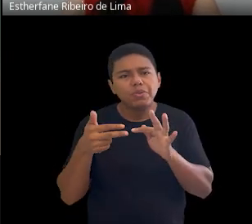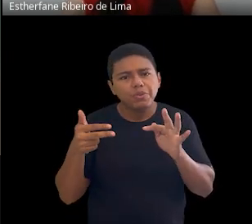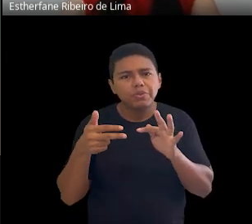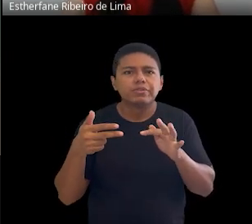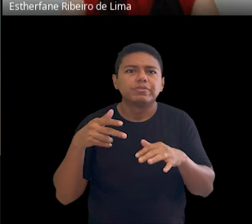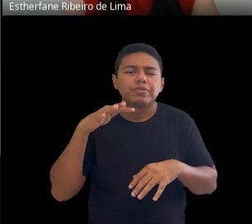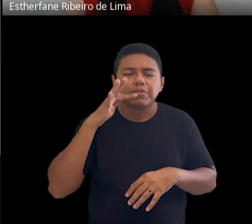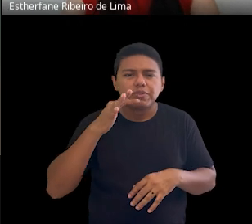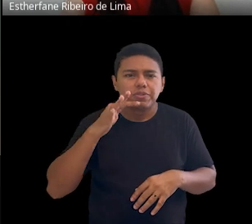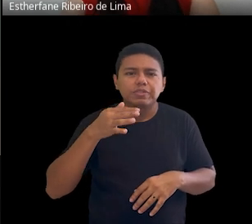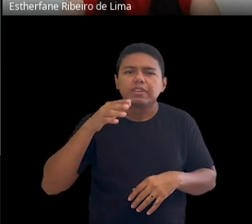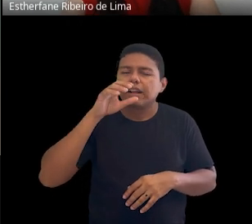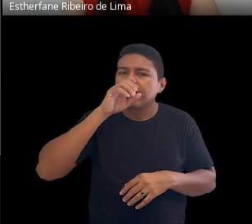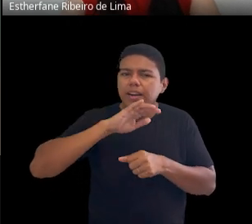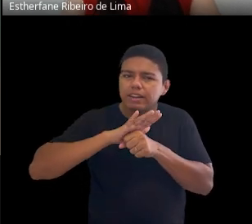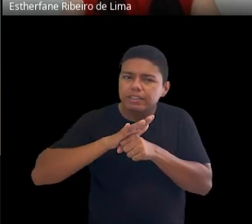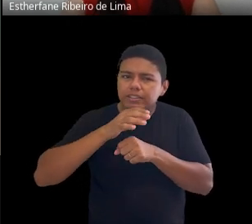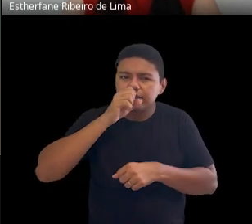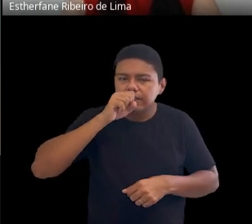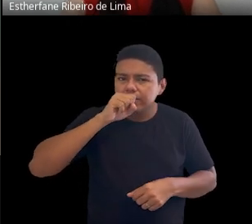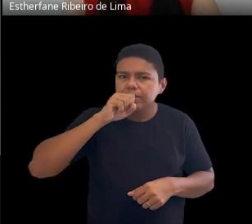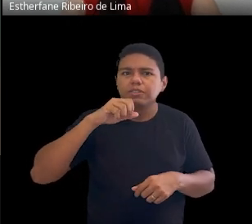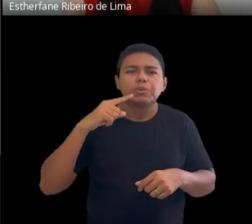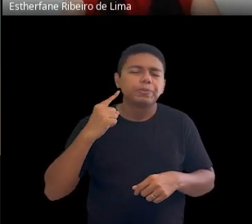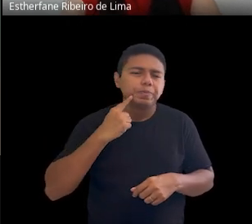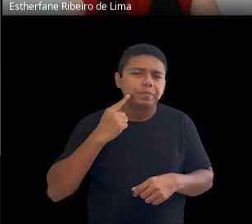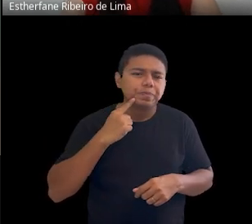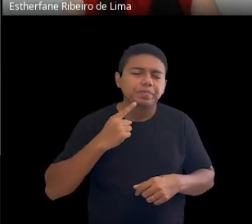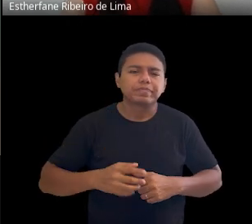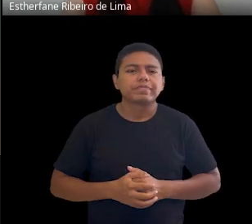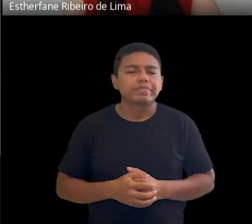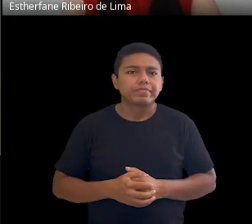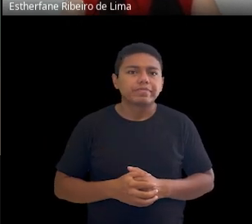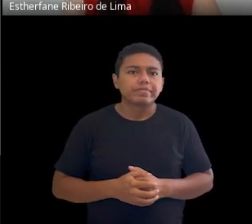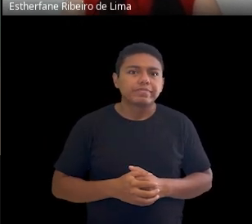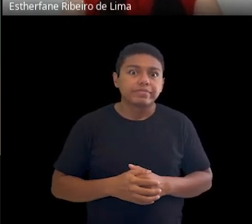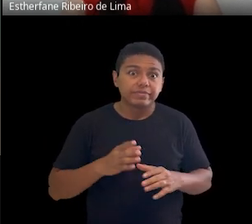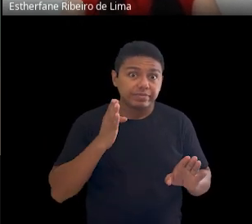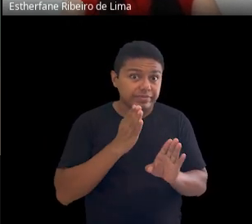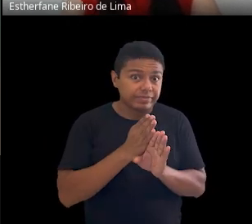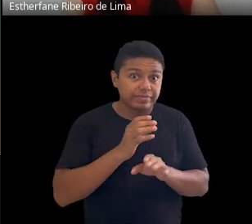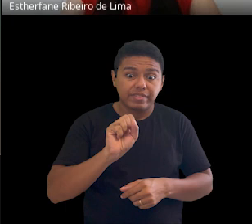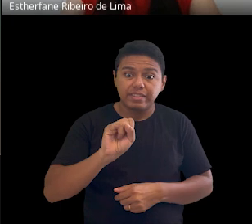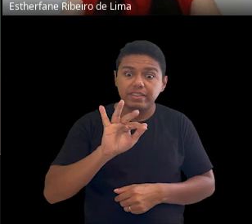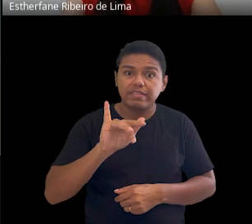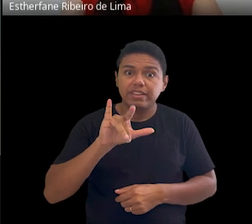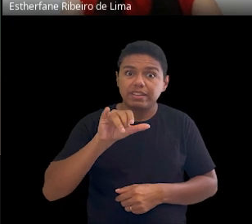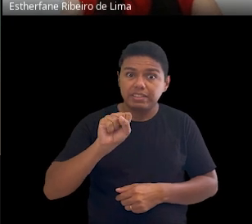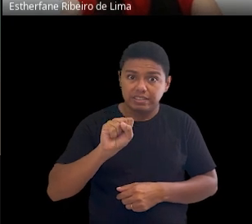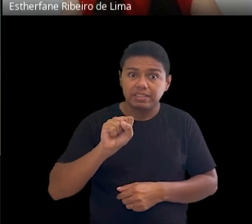suco de laranja, suco de limão, para poder melhor absorver esse ferro. No diagnóstico de sífilis, o VDRL deve ser